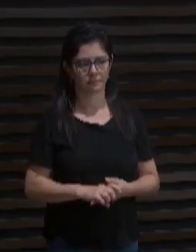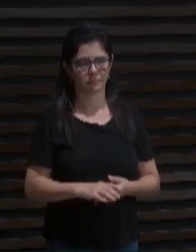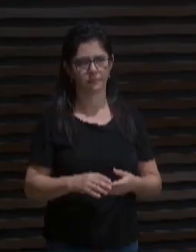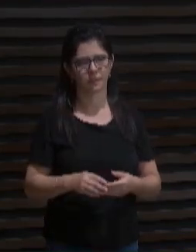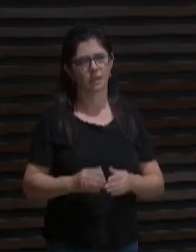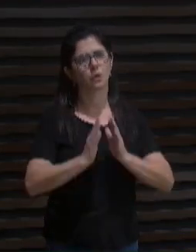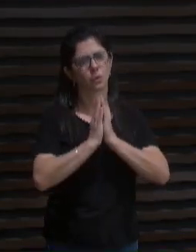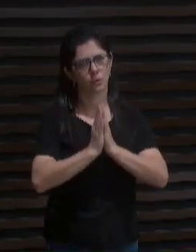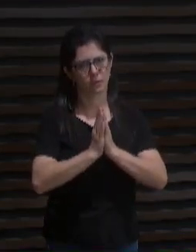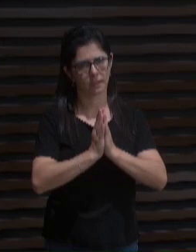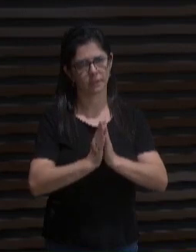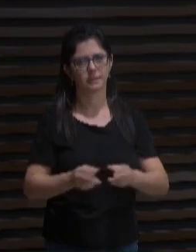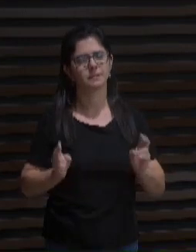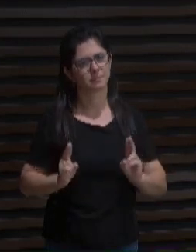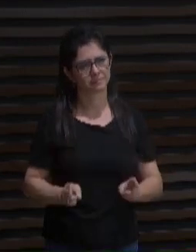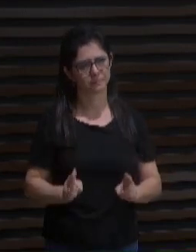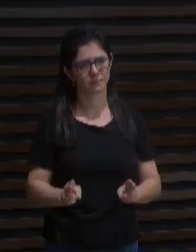Orai sem cessar.